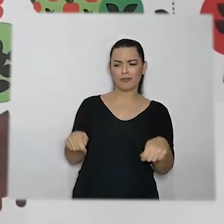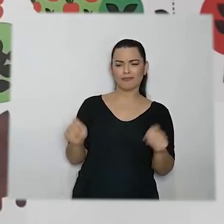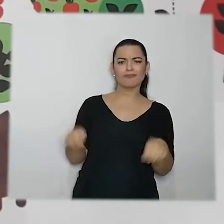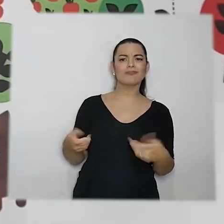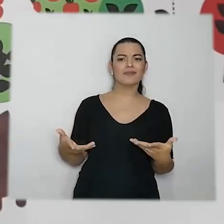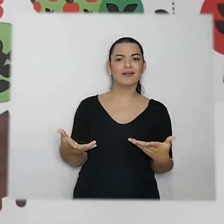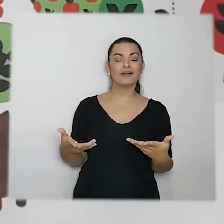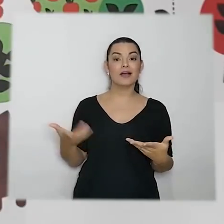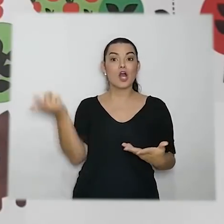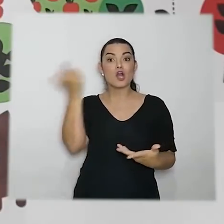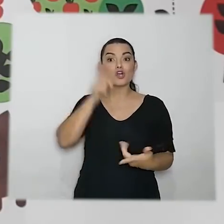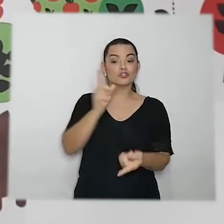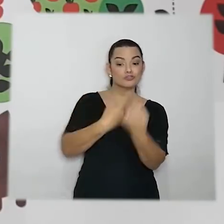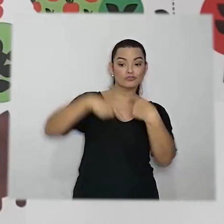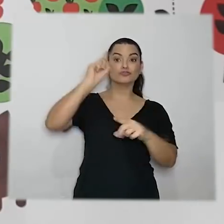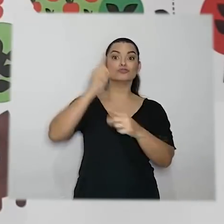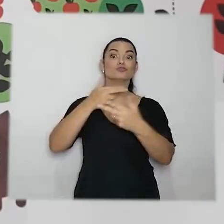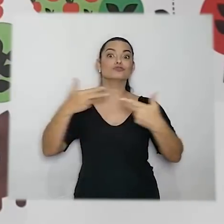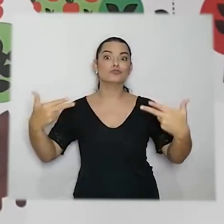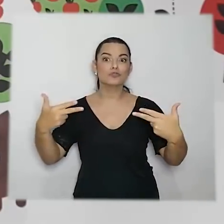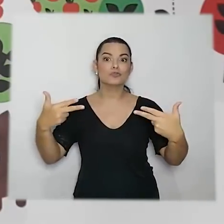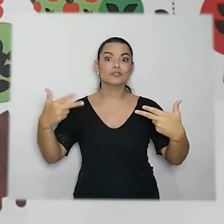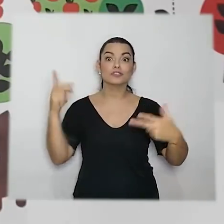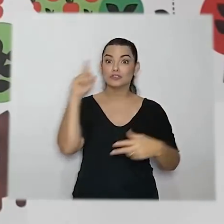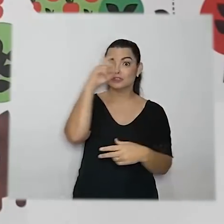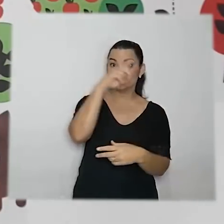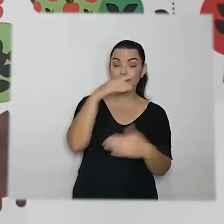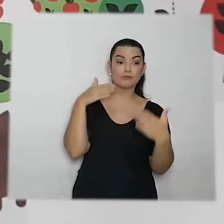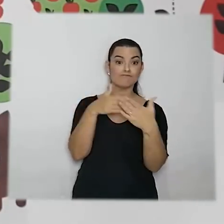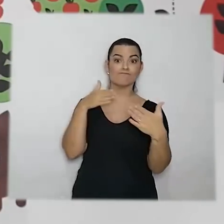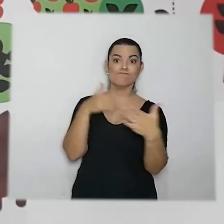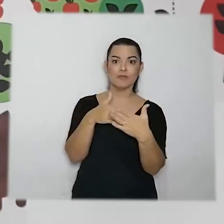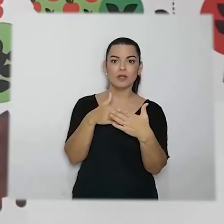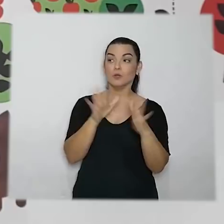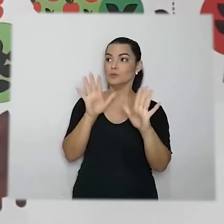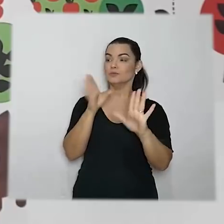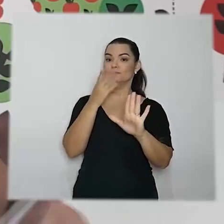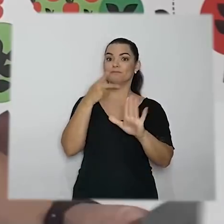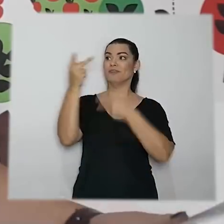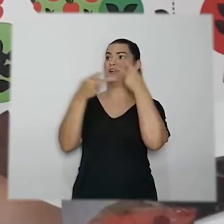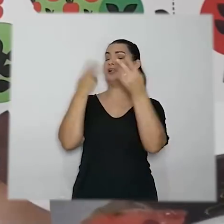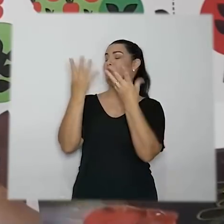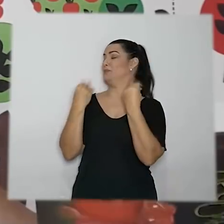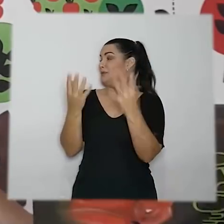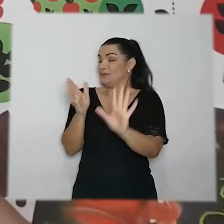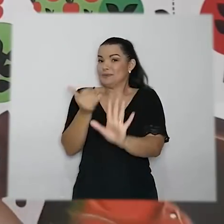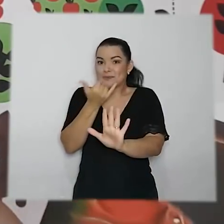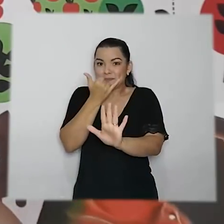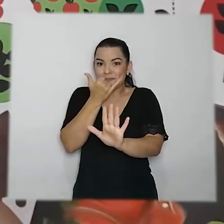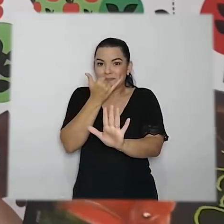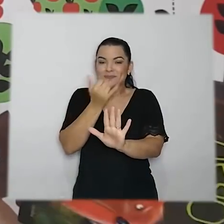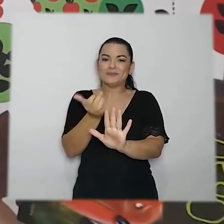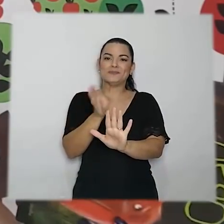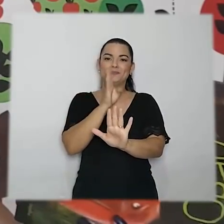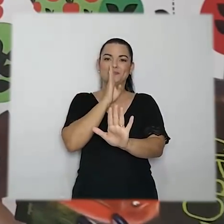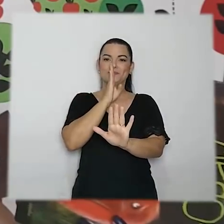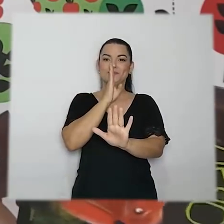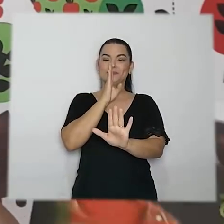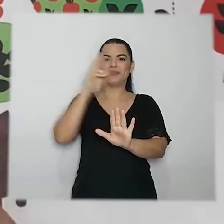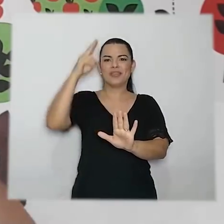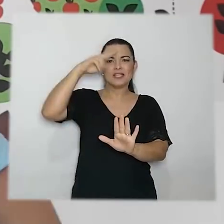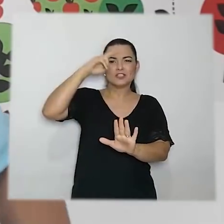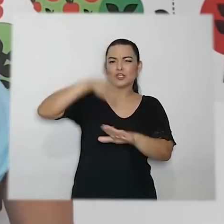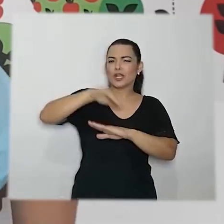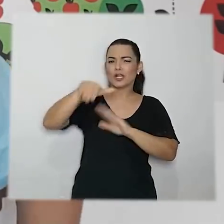que ele estava encontrando pelo caminho. Vou parar de falar. Já vou contar toda a história do livro